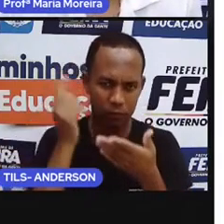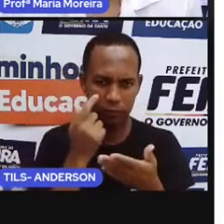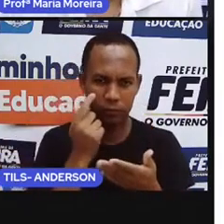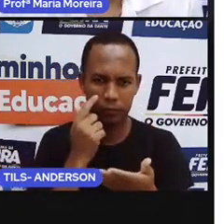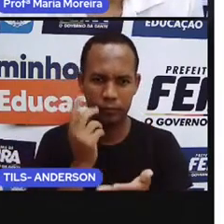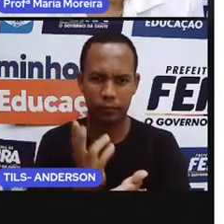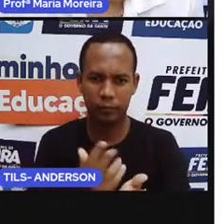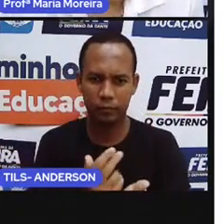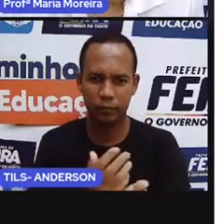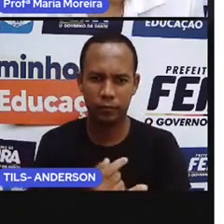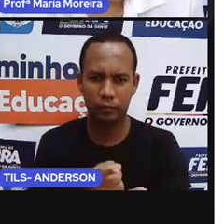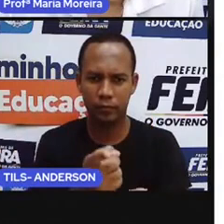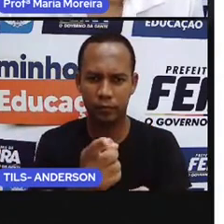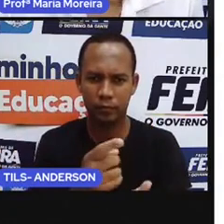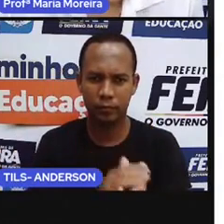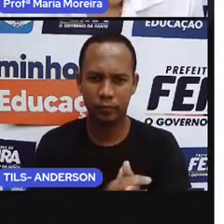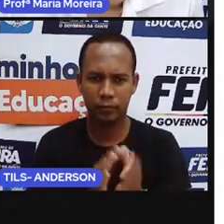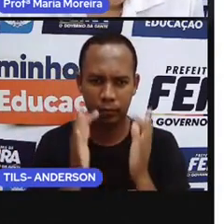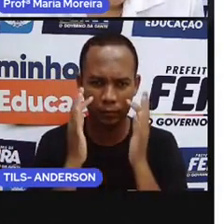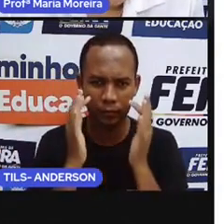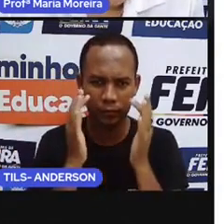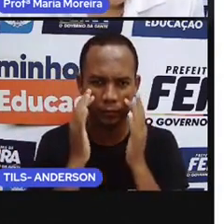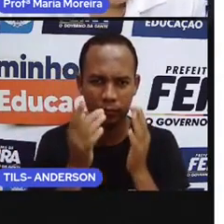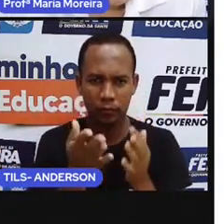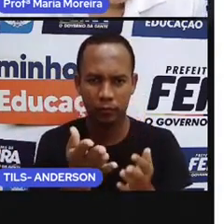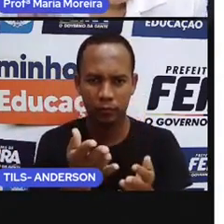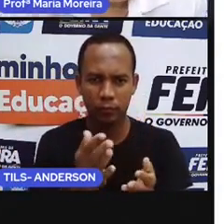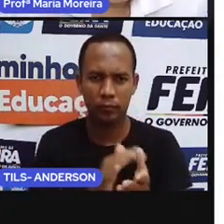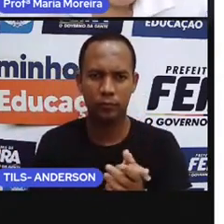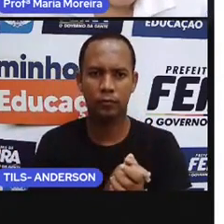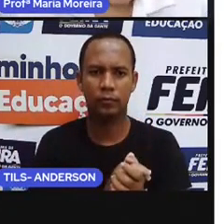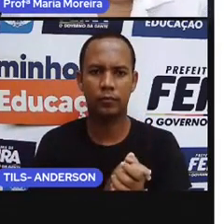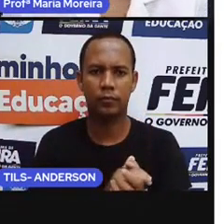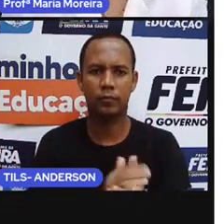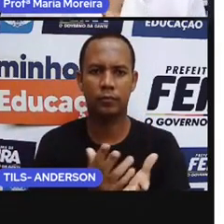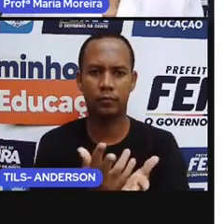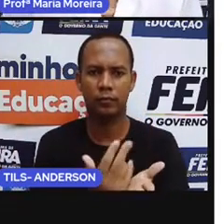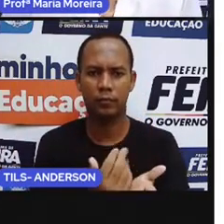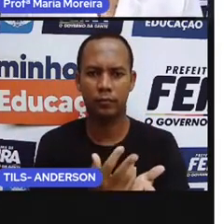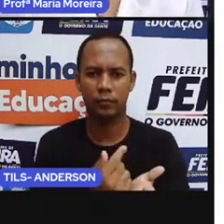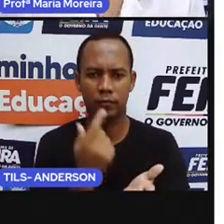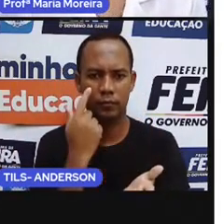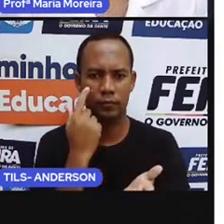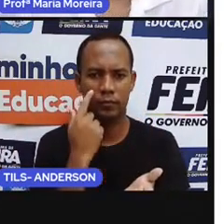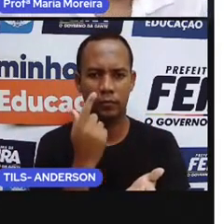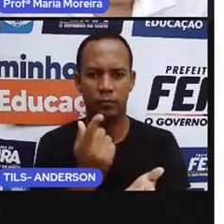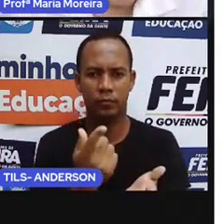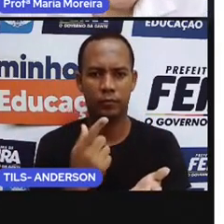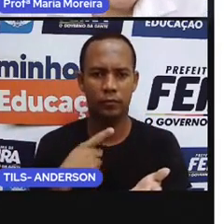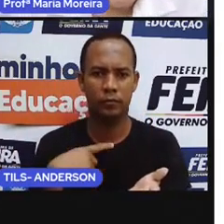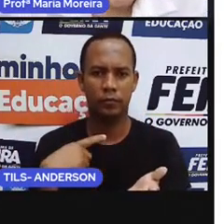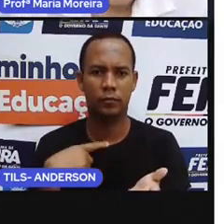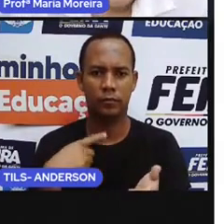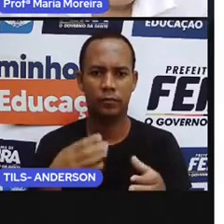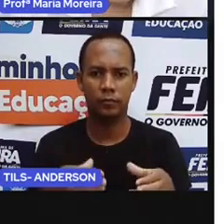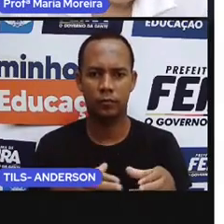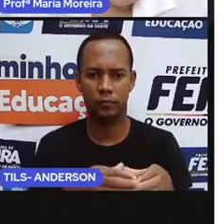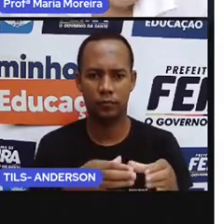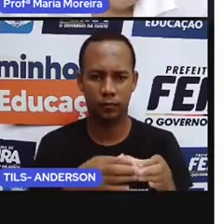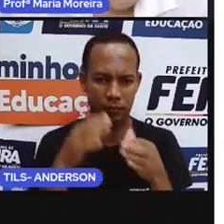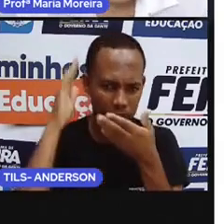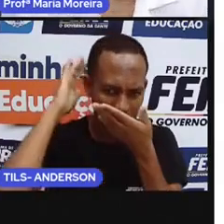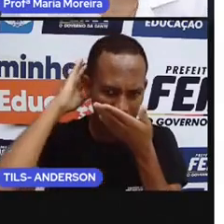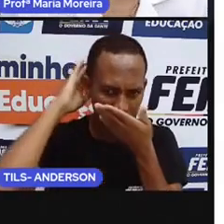essa imagem aqui, a prova que vocês prestem bem atenção. Nessa imagem aqui, né, que é uma imagem de indígenas,